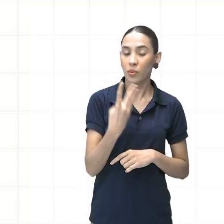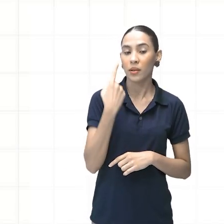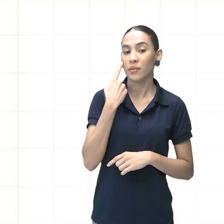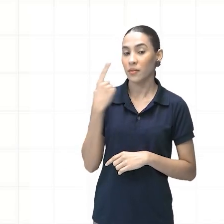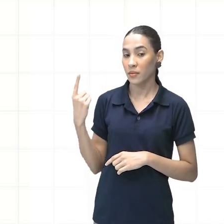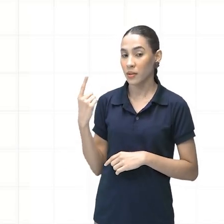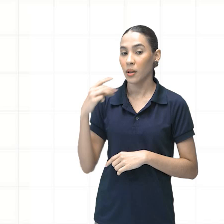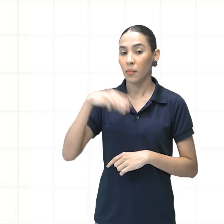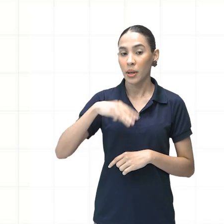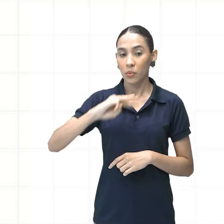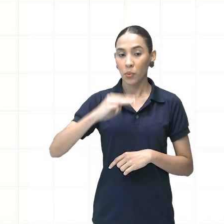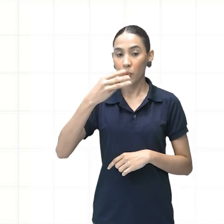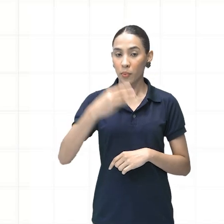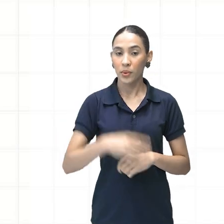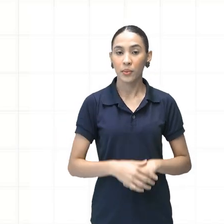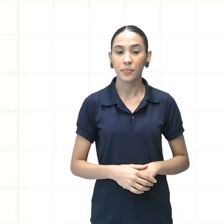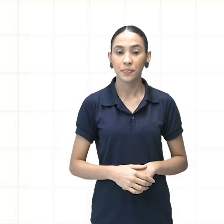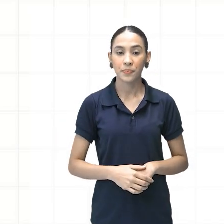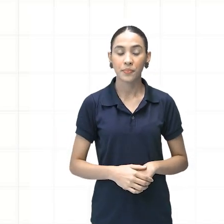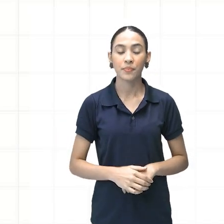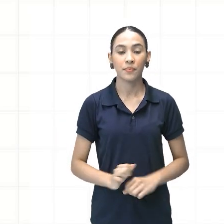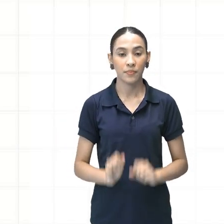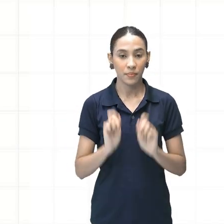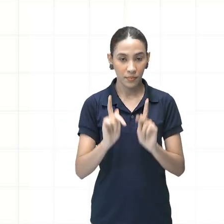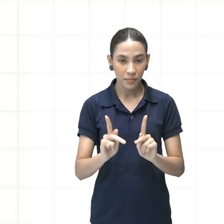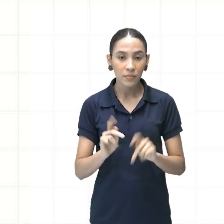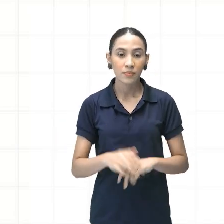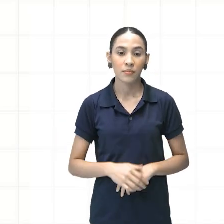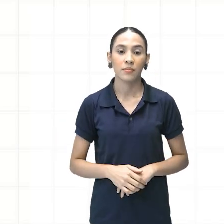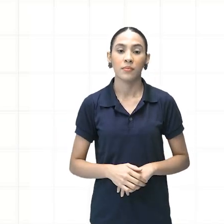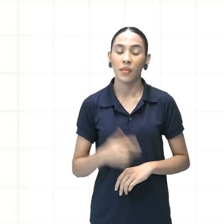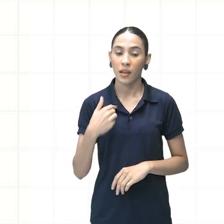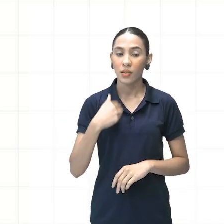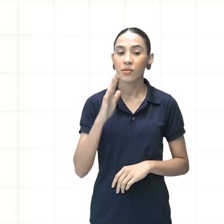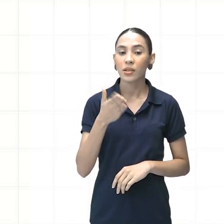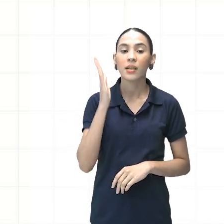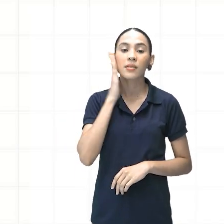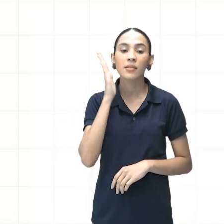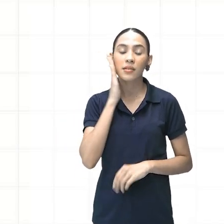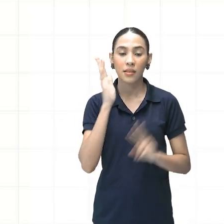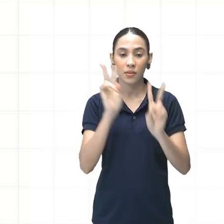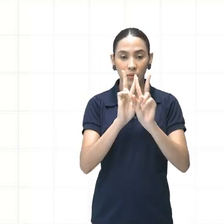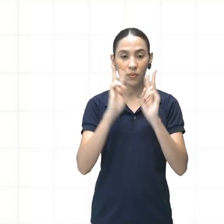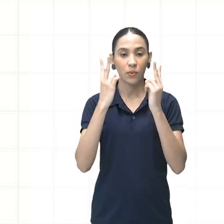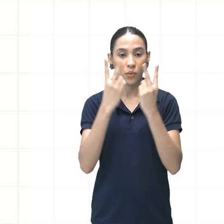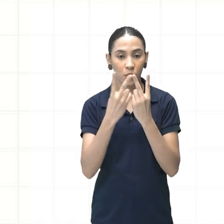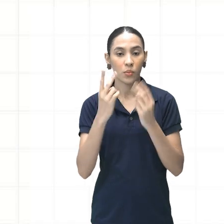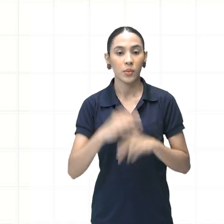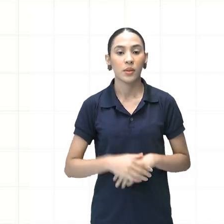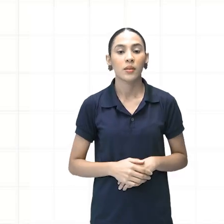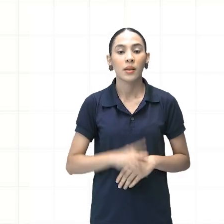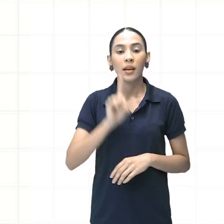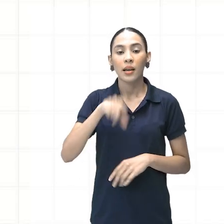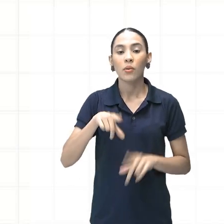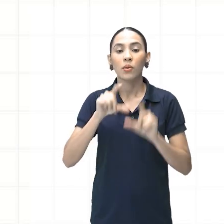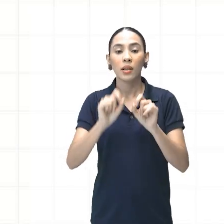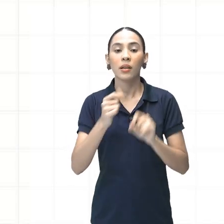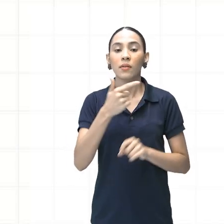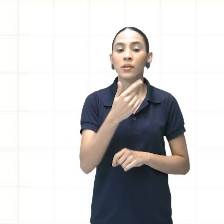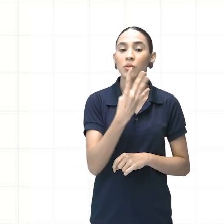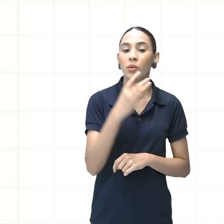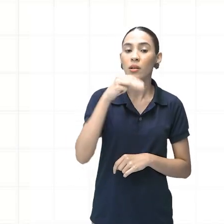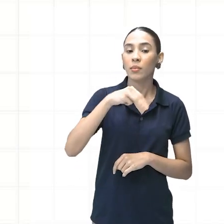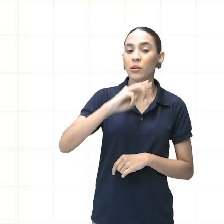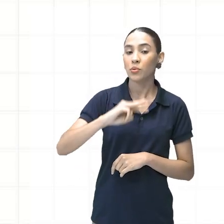24 metros cúbicos. Muito bem. Então, eu já sei que o volume, né, vai ser de